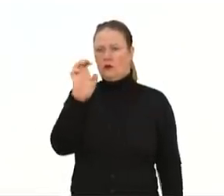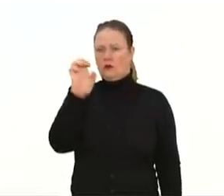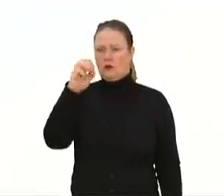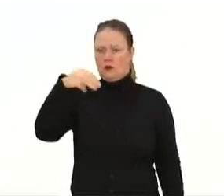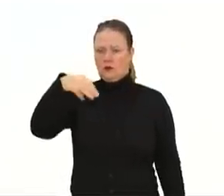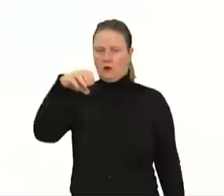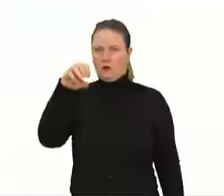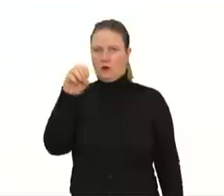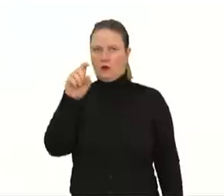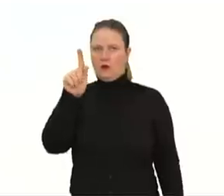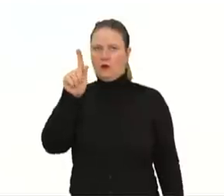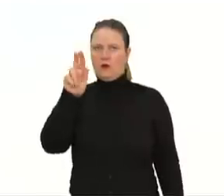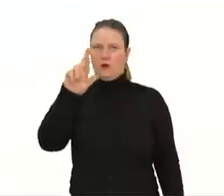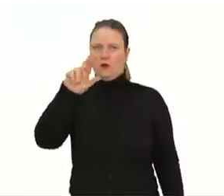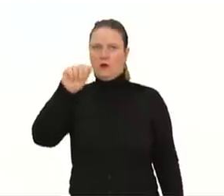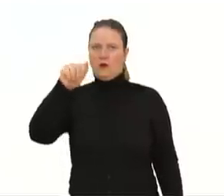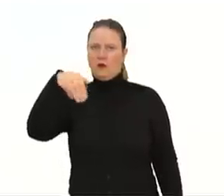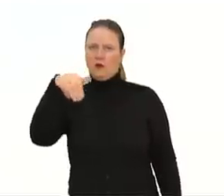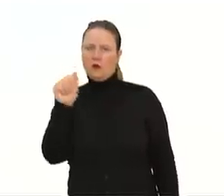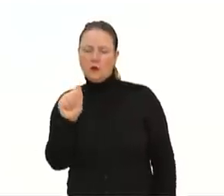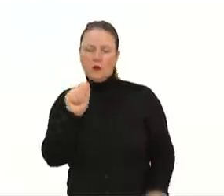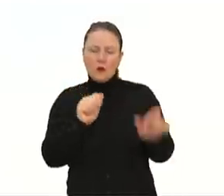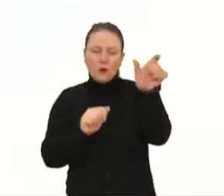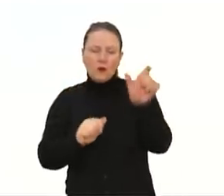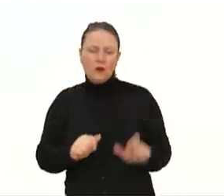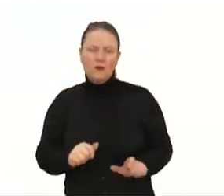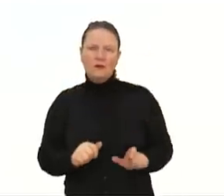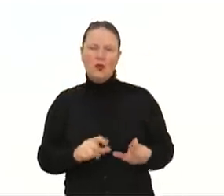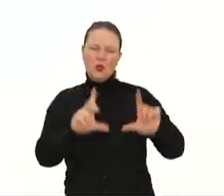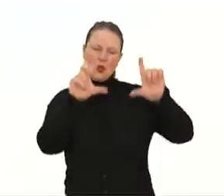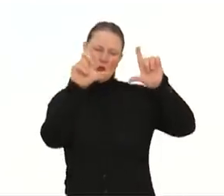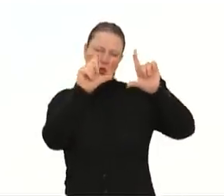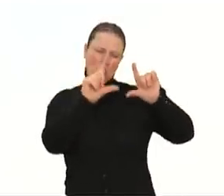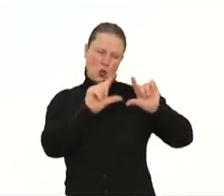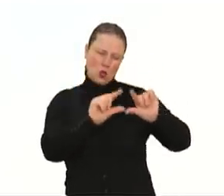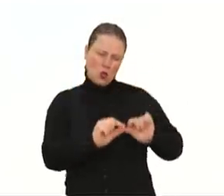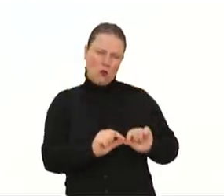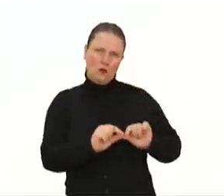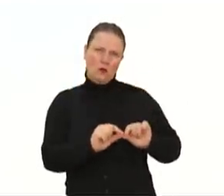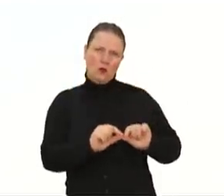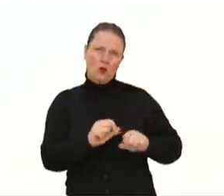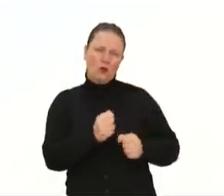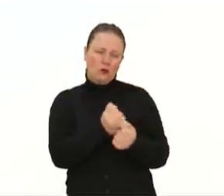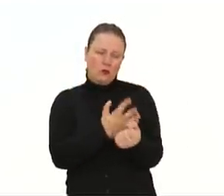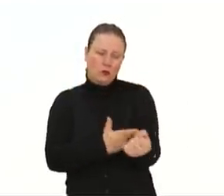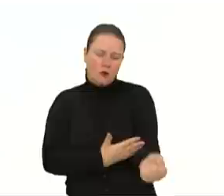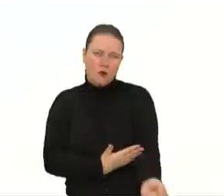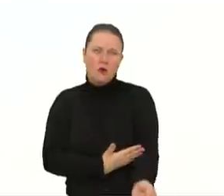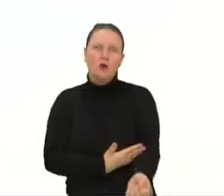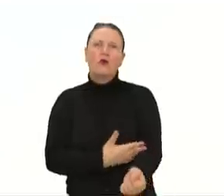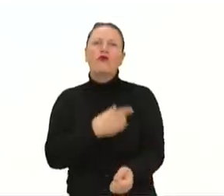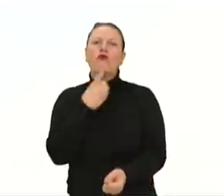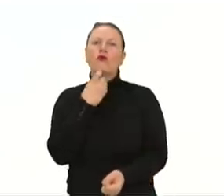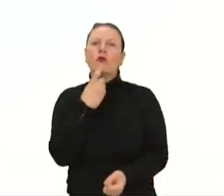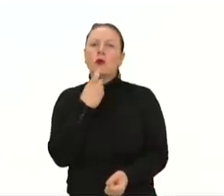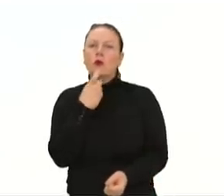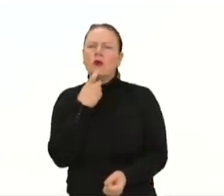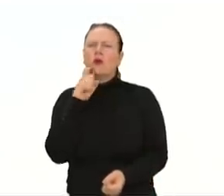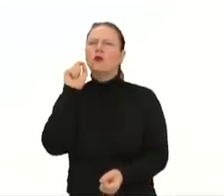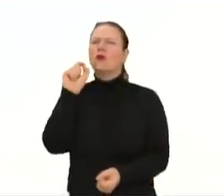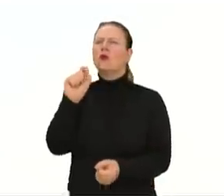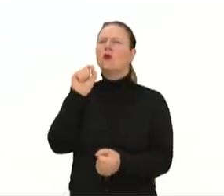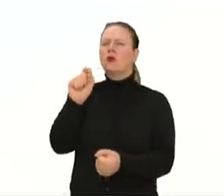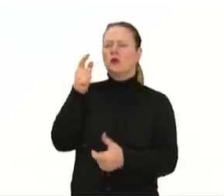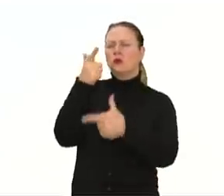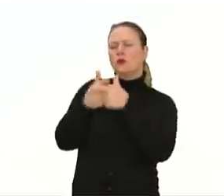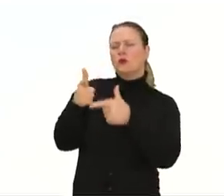é verificado um número muito baixo de eritrócitos, de glóbulos vermelhos, tá? Que problema de saúde essa